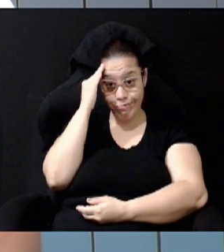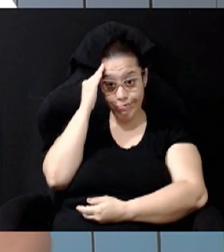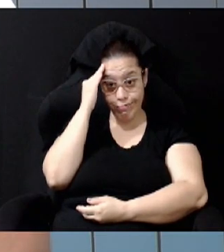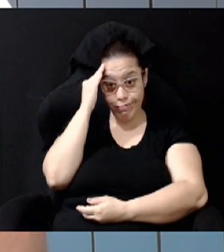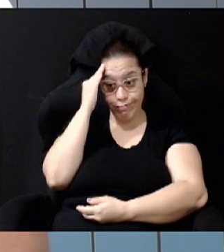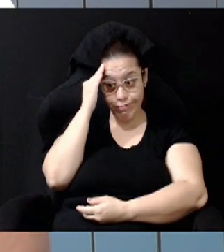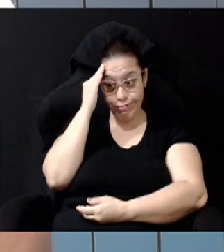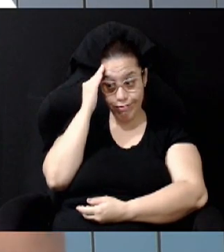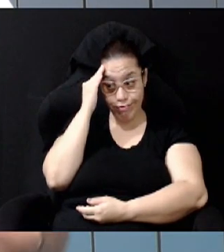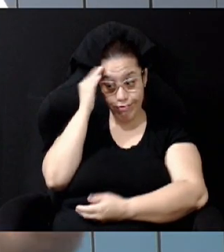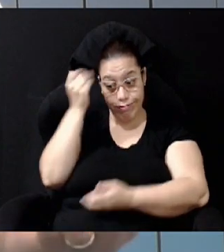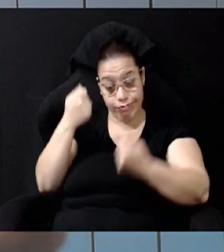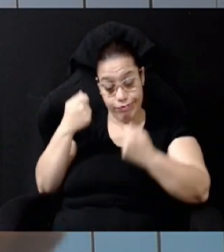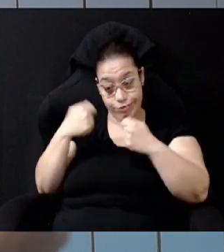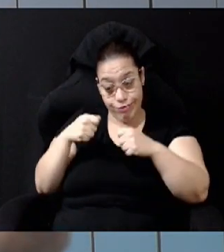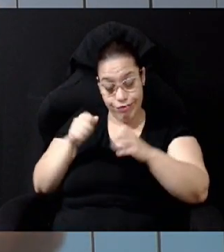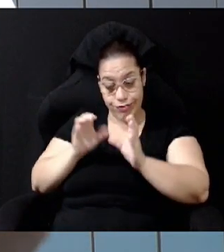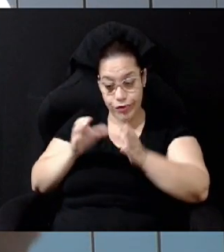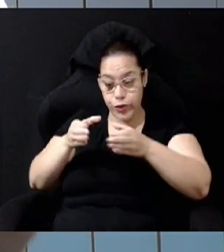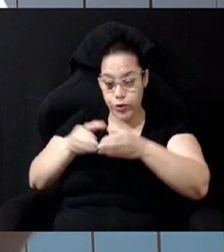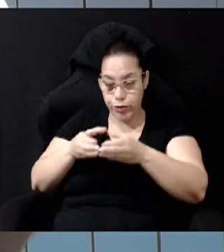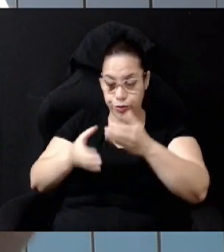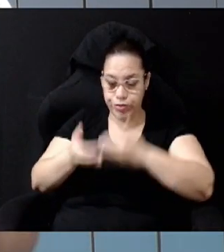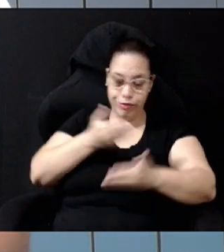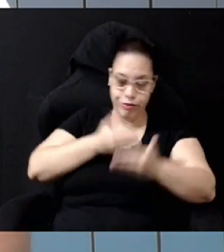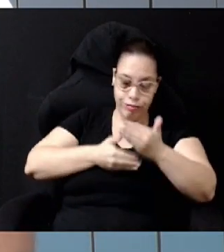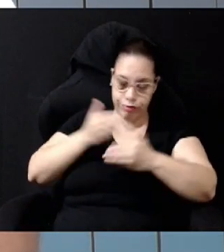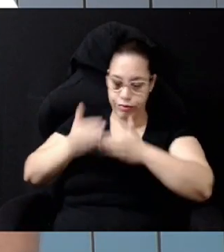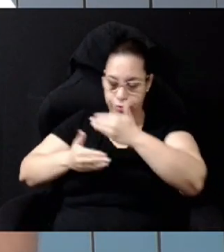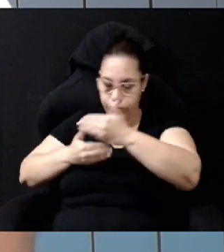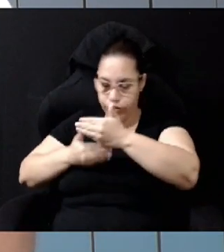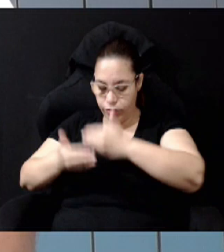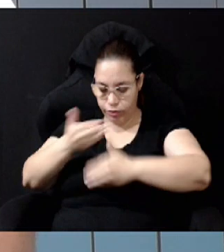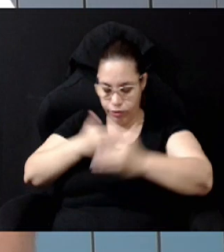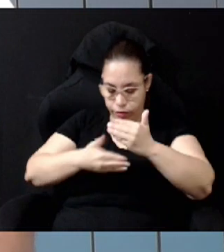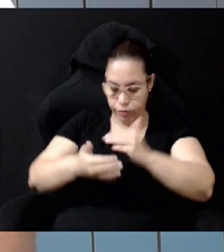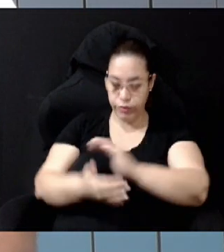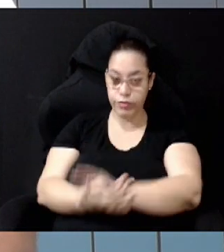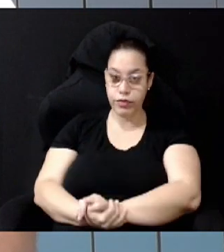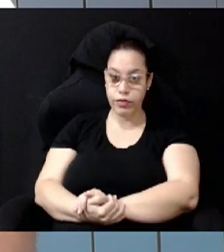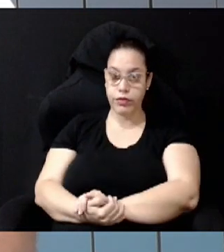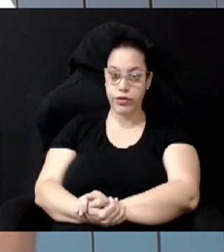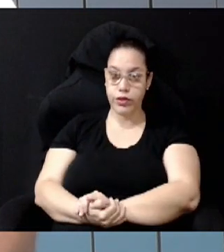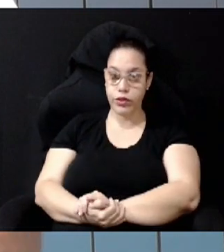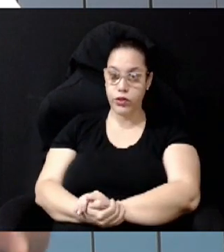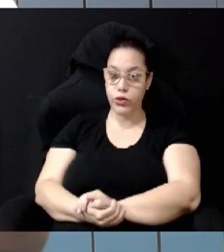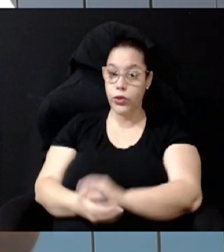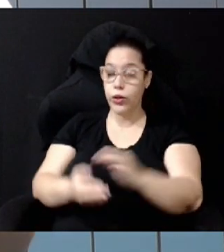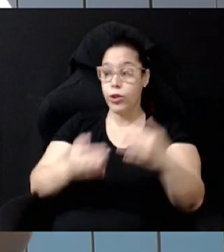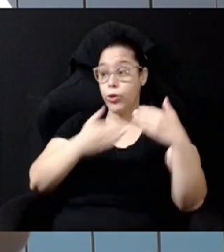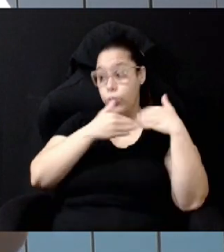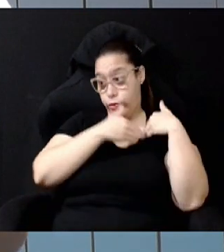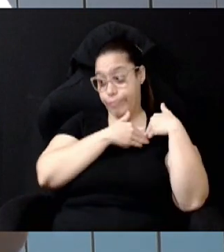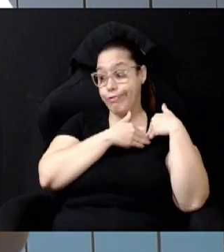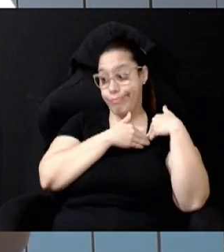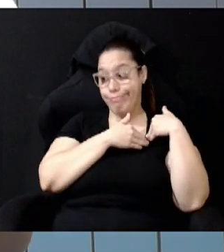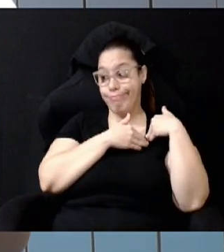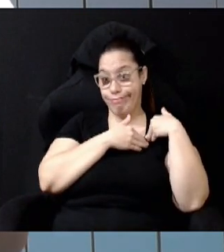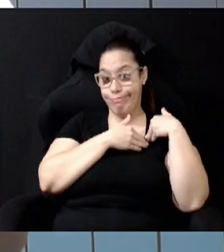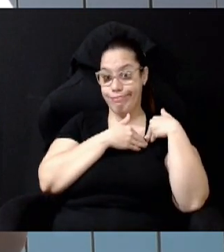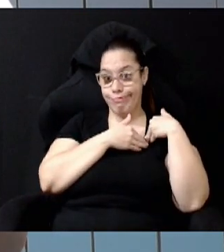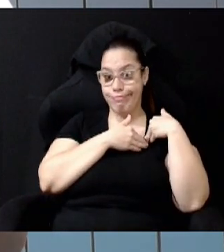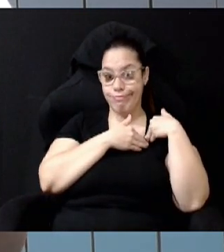necessário que a comunidade participe, que tenha esse envolvimento, seja corresponsável, né, porque nós temos ali, por